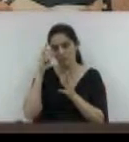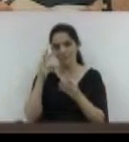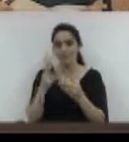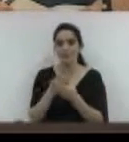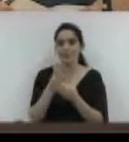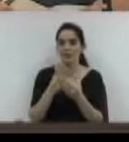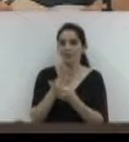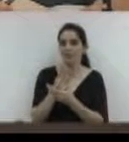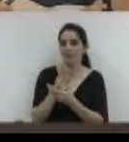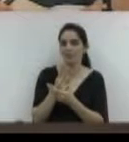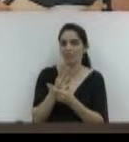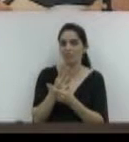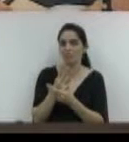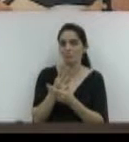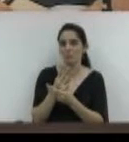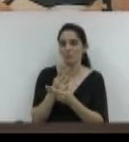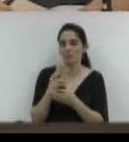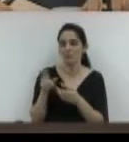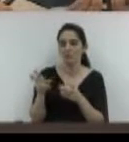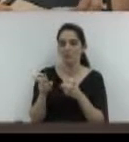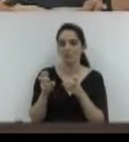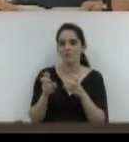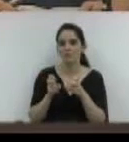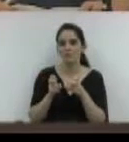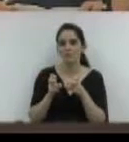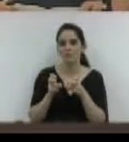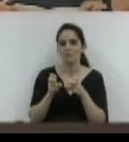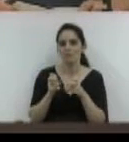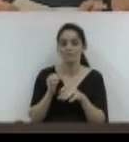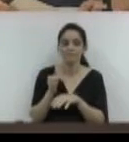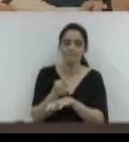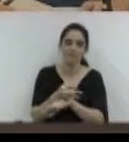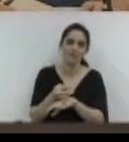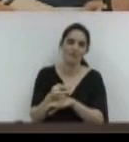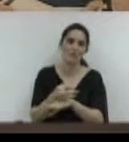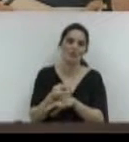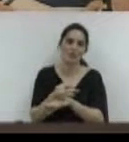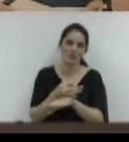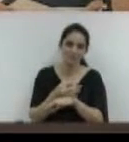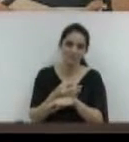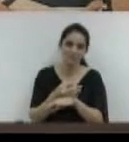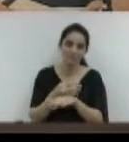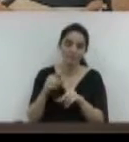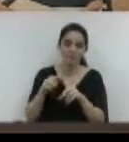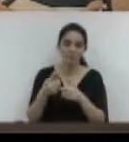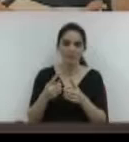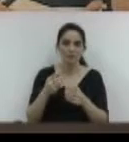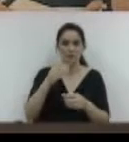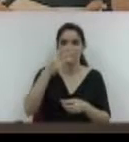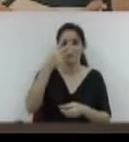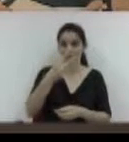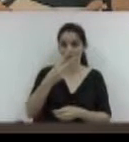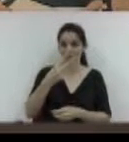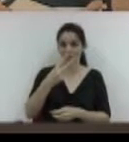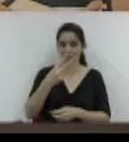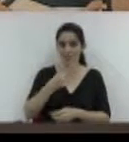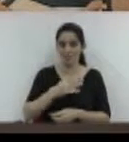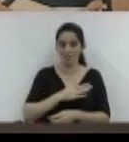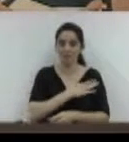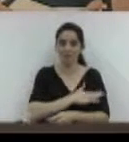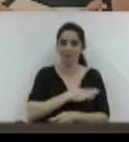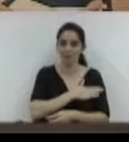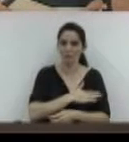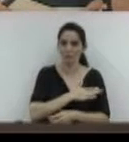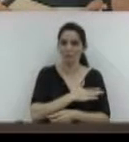Municipal encontrava-se com recesso de férias. Aos 3 de agosto de 2015, fora efetivada